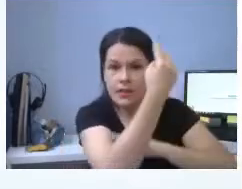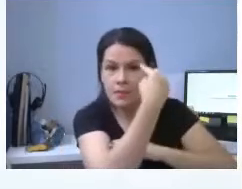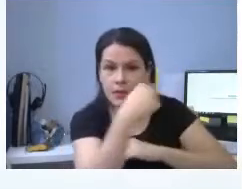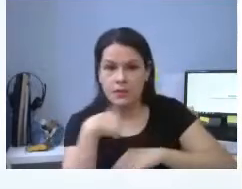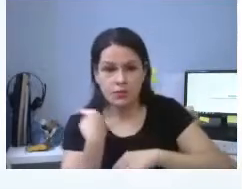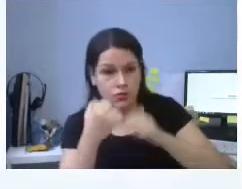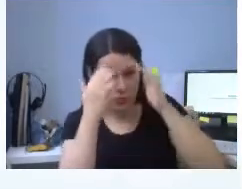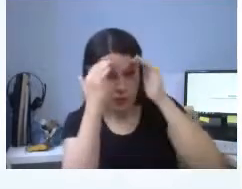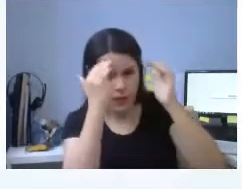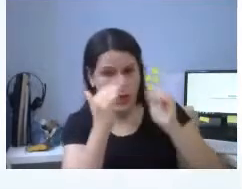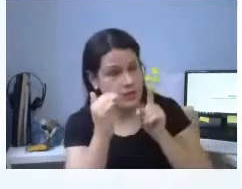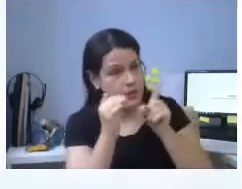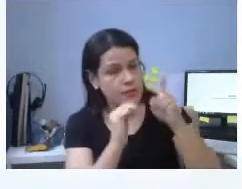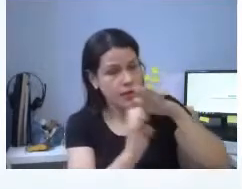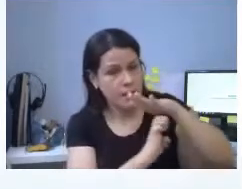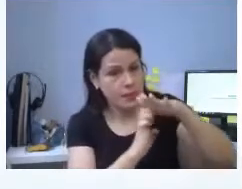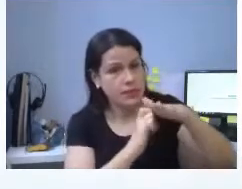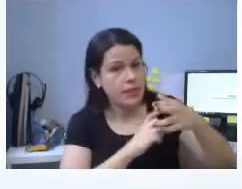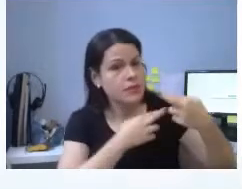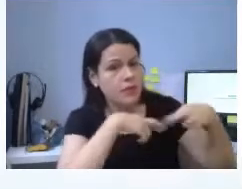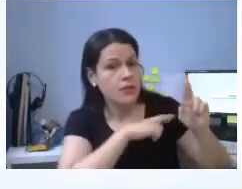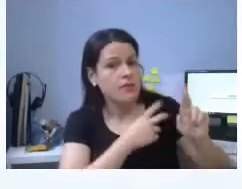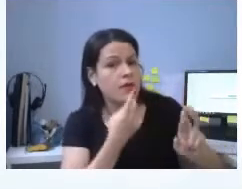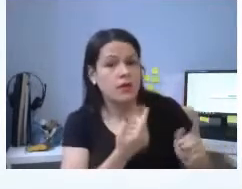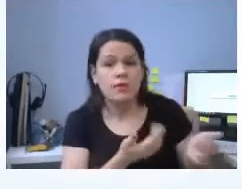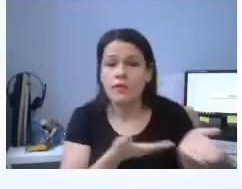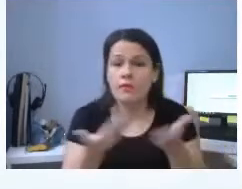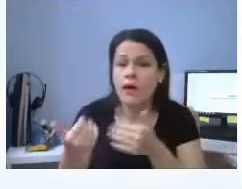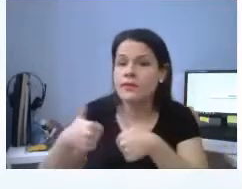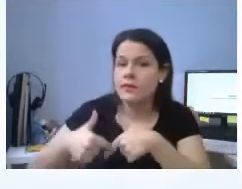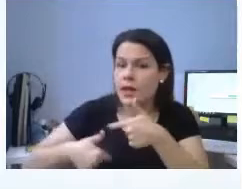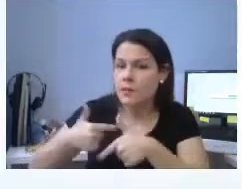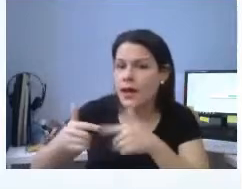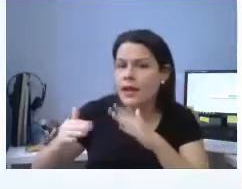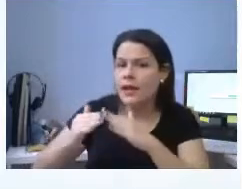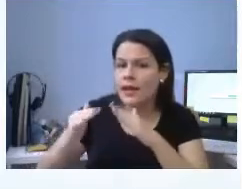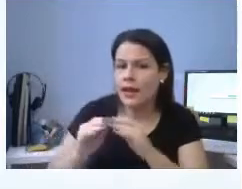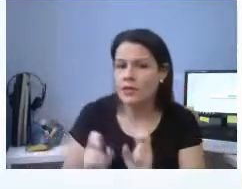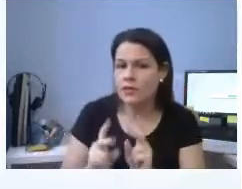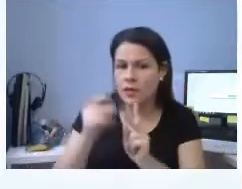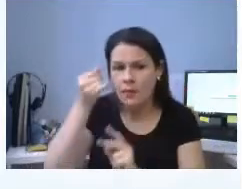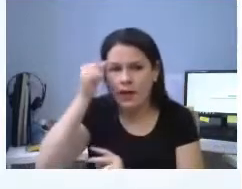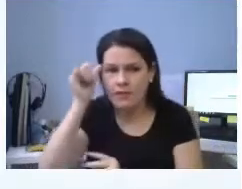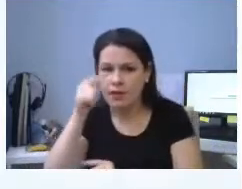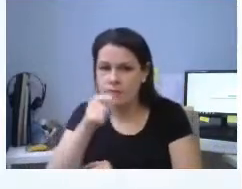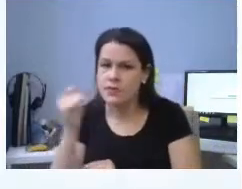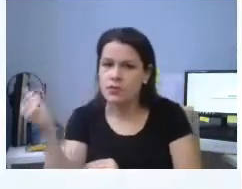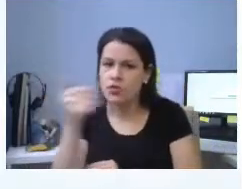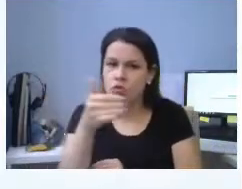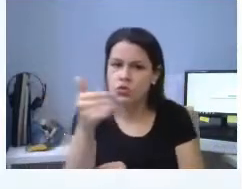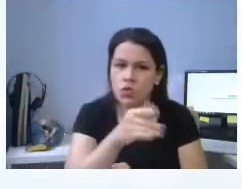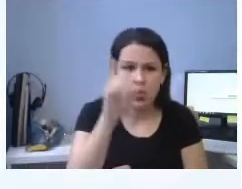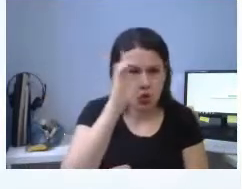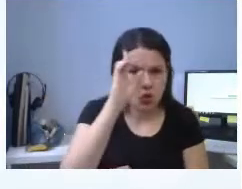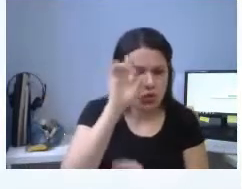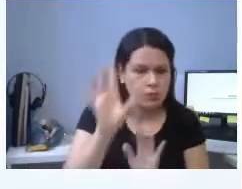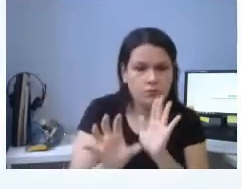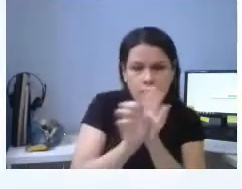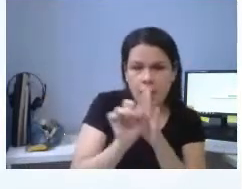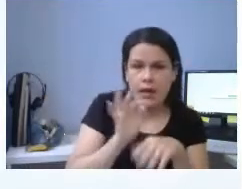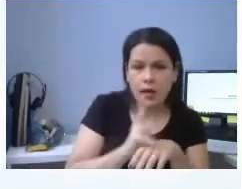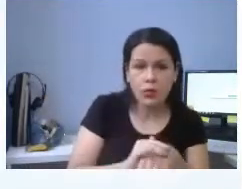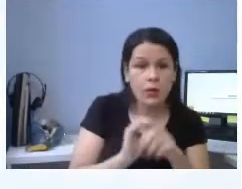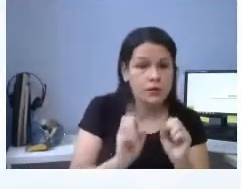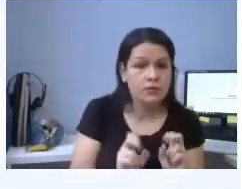que determina, olha, você vai para casa, que eu acho melhor você ficar em casa do que você vir todo dia e se contaminar, enfim, e